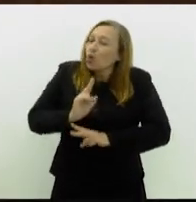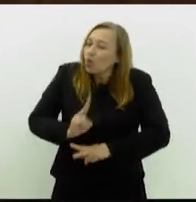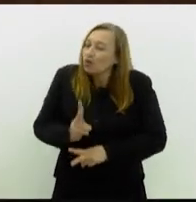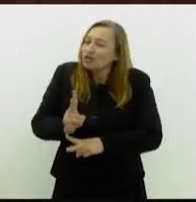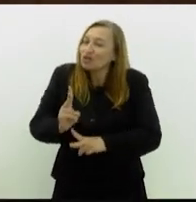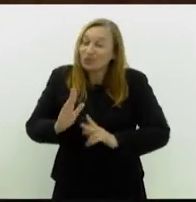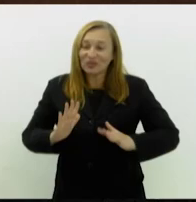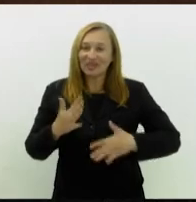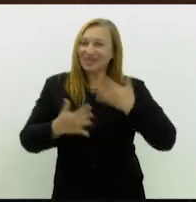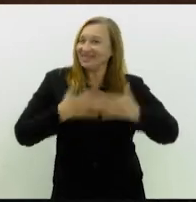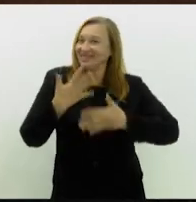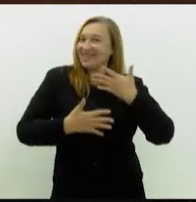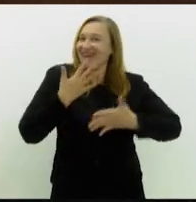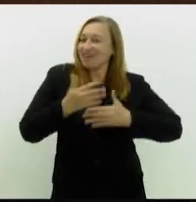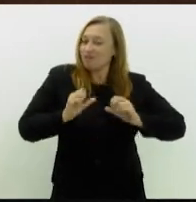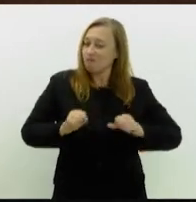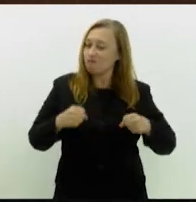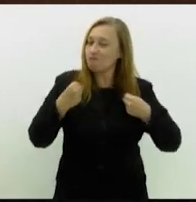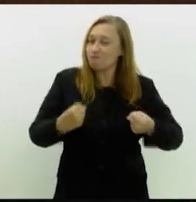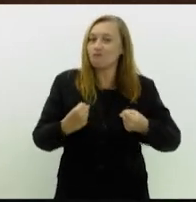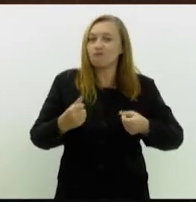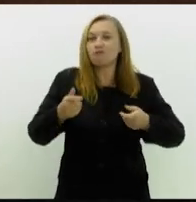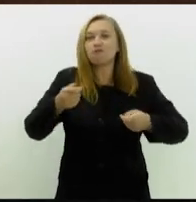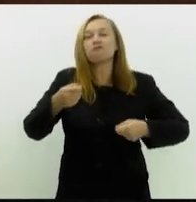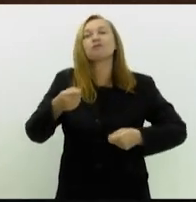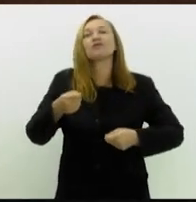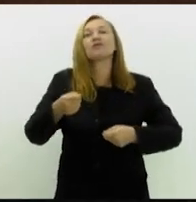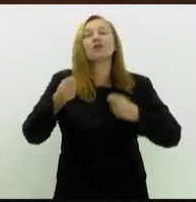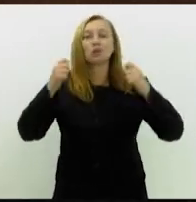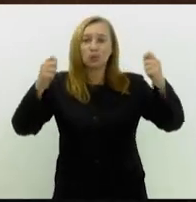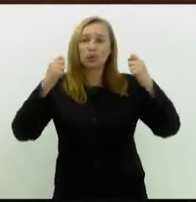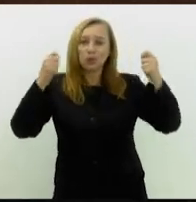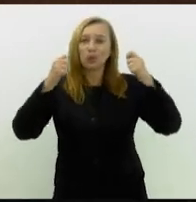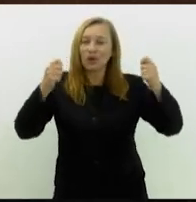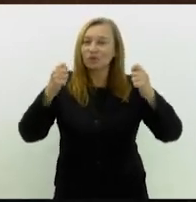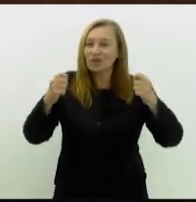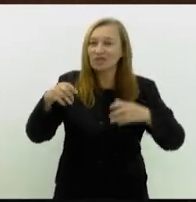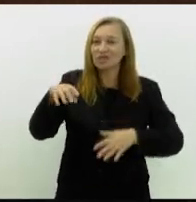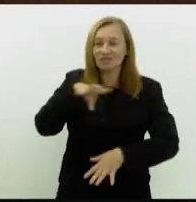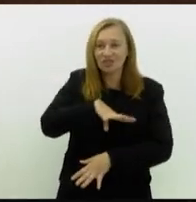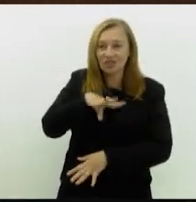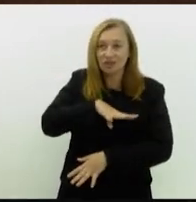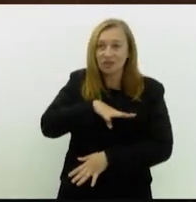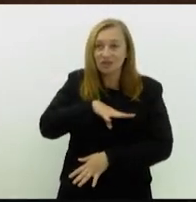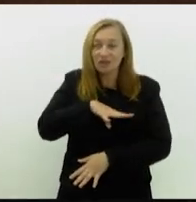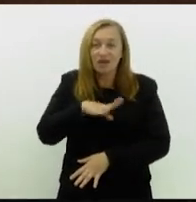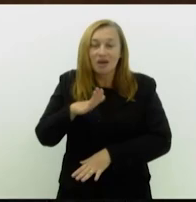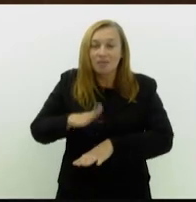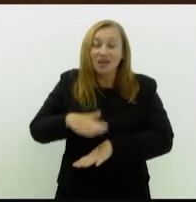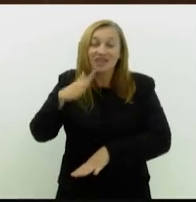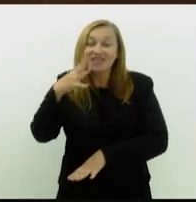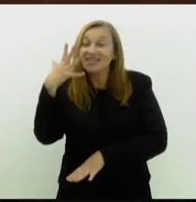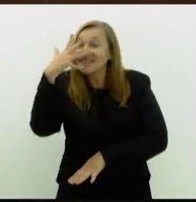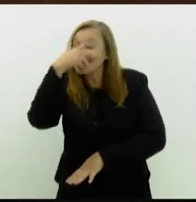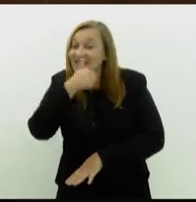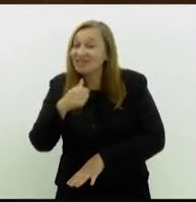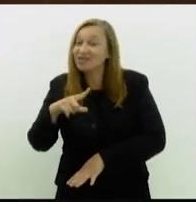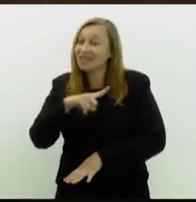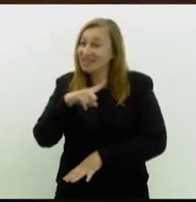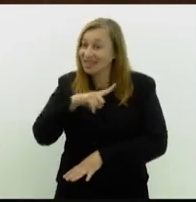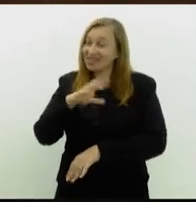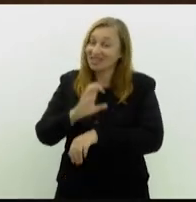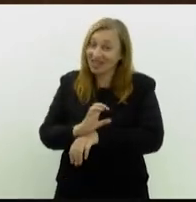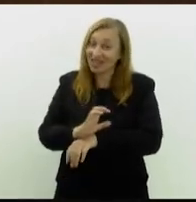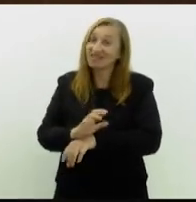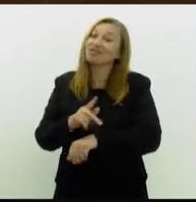festejando Firme Nas arquibancadas a torcida vascaína é uma um dos patrimônios mais bonitos que a gente tem nesse estado